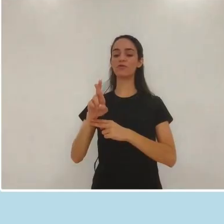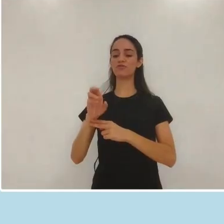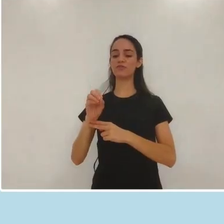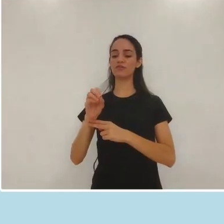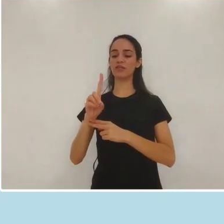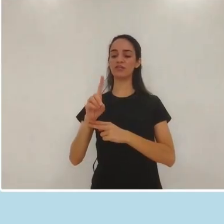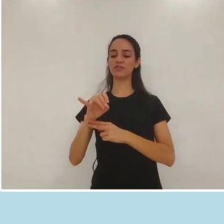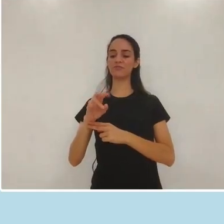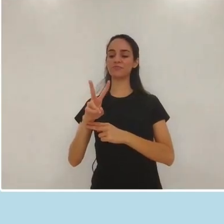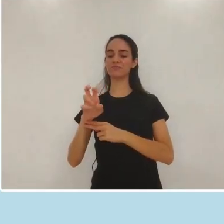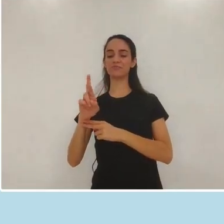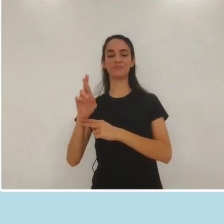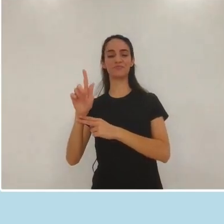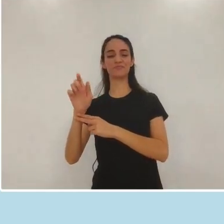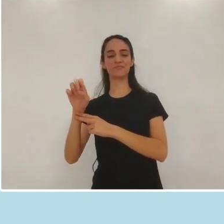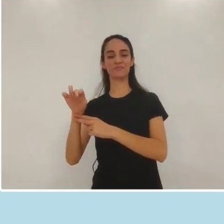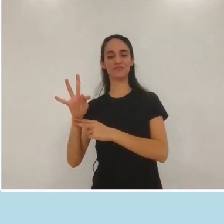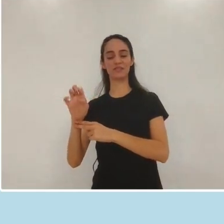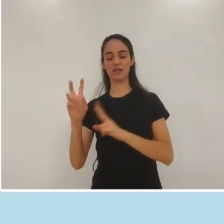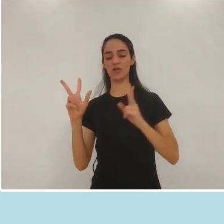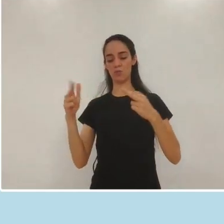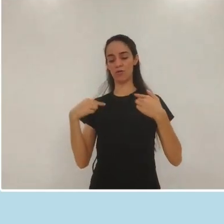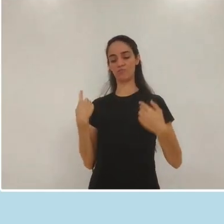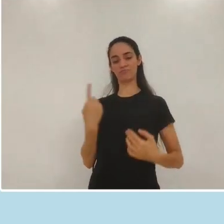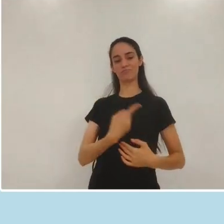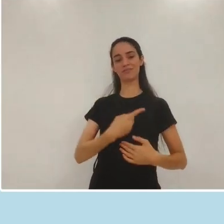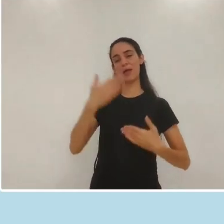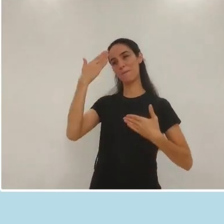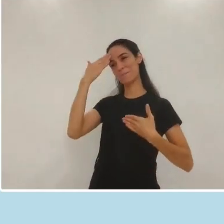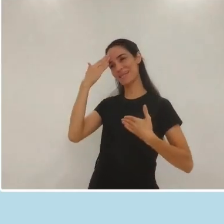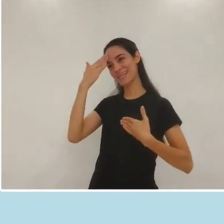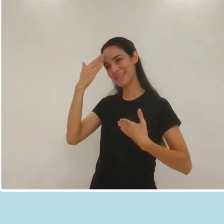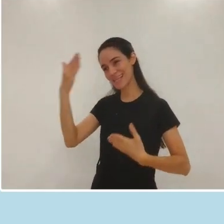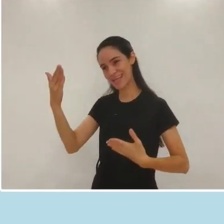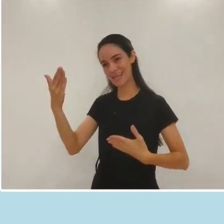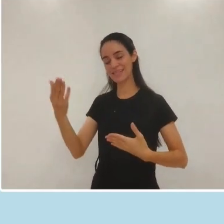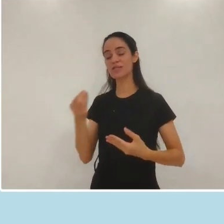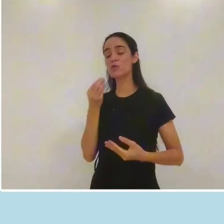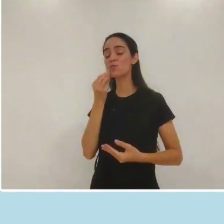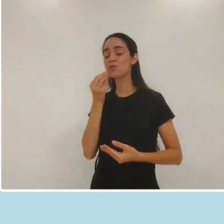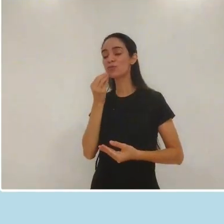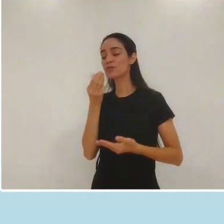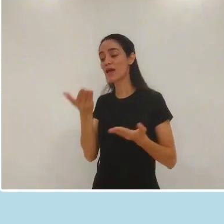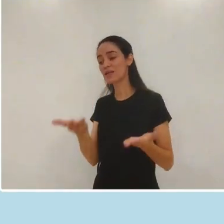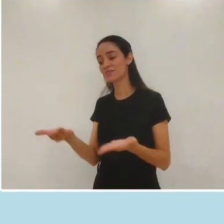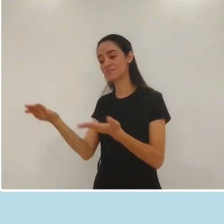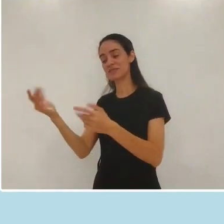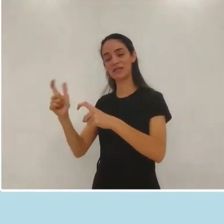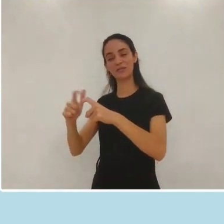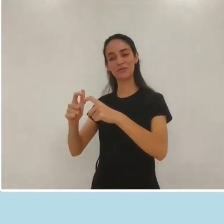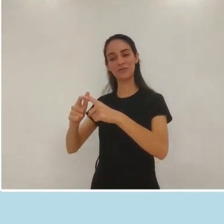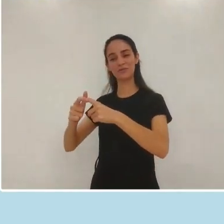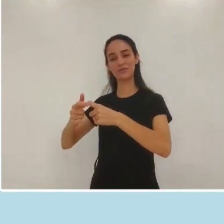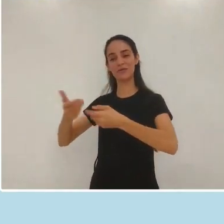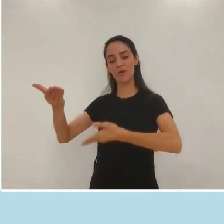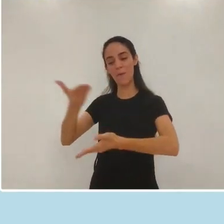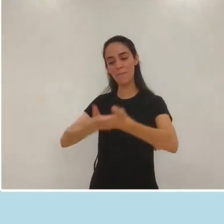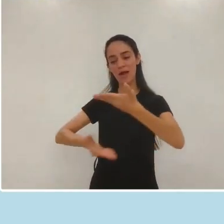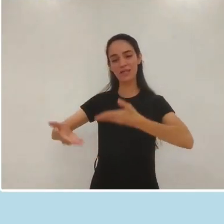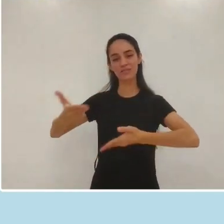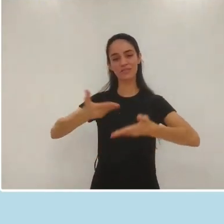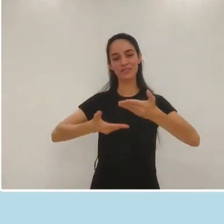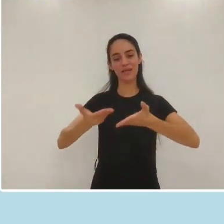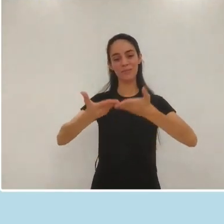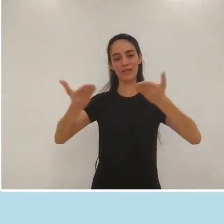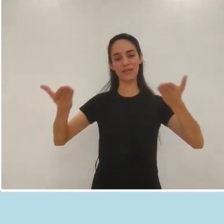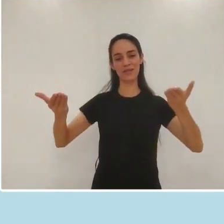dou a oportunidade para a doutora Elisângela Leite poder compartilhar conosco todo o seu conhecimento. Muito obrigada mais uma vez